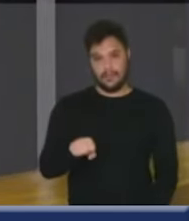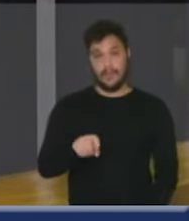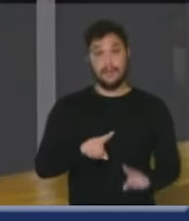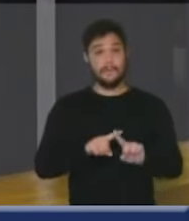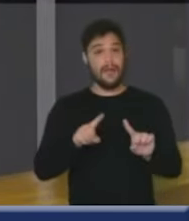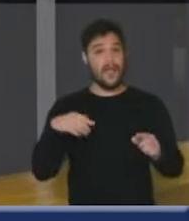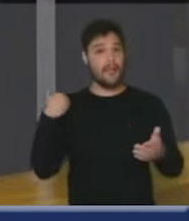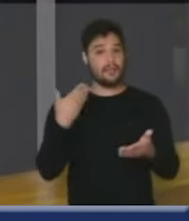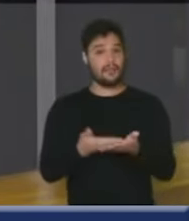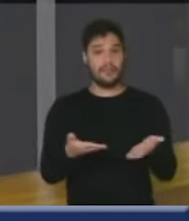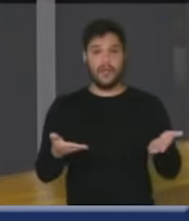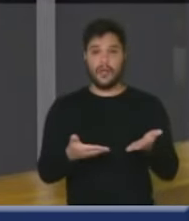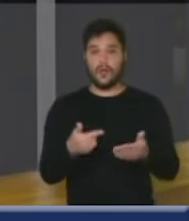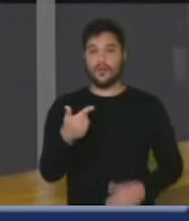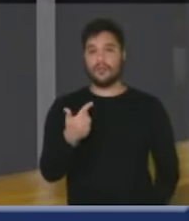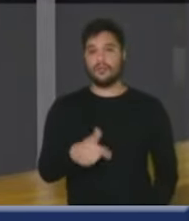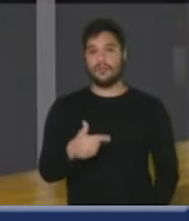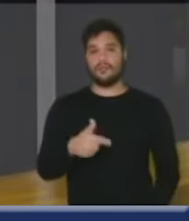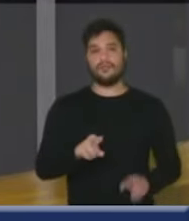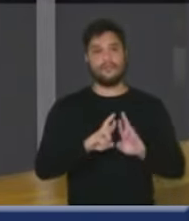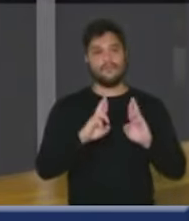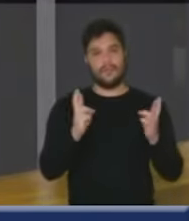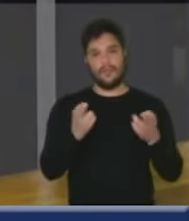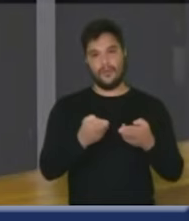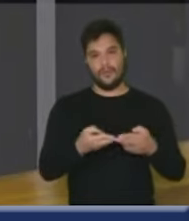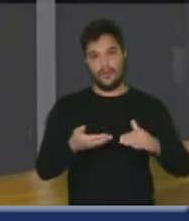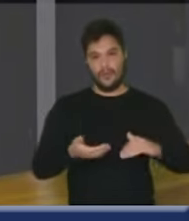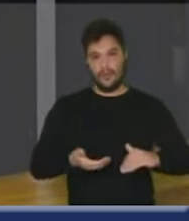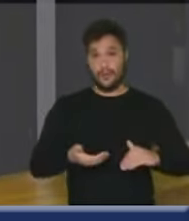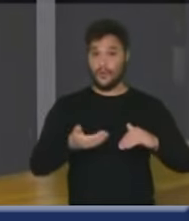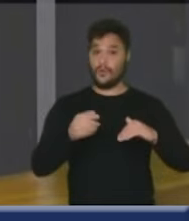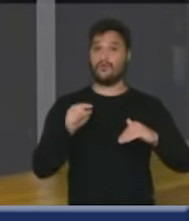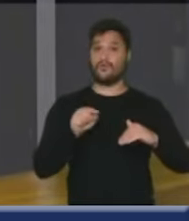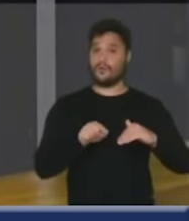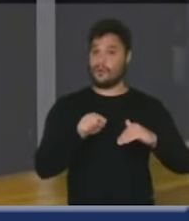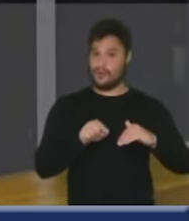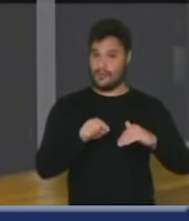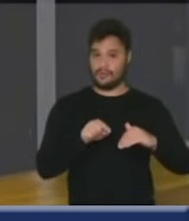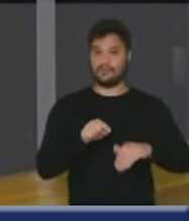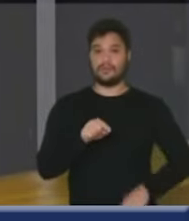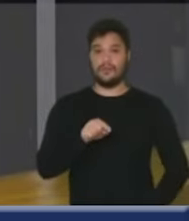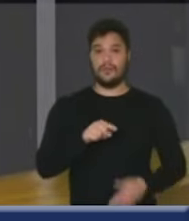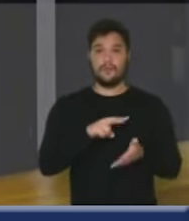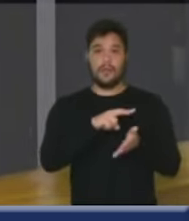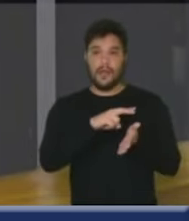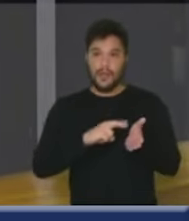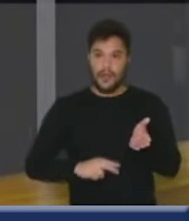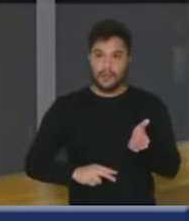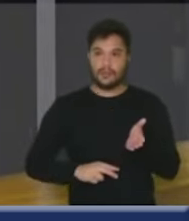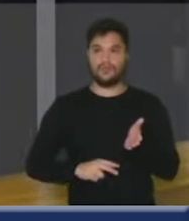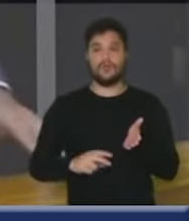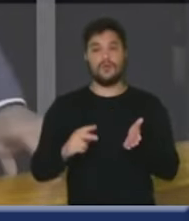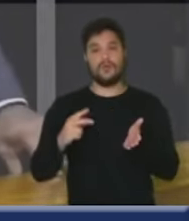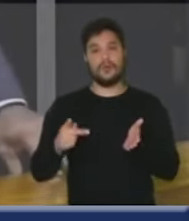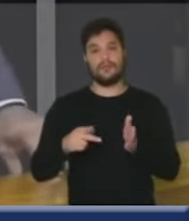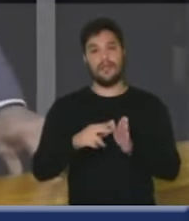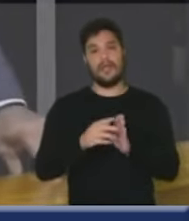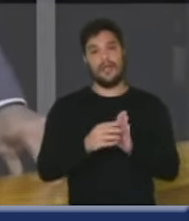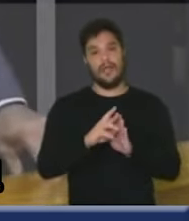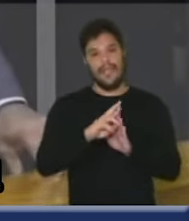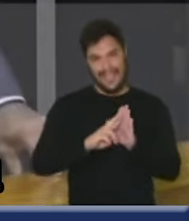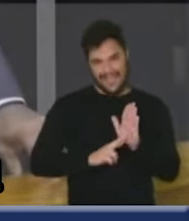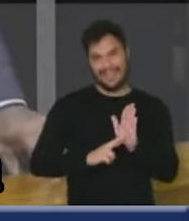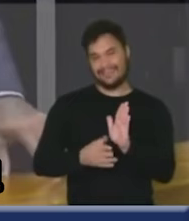houve uma sessão do congresso nacional para leitura desse protocolo de instalação